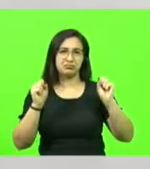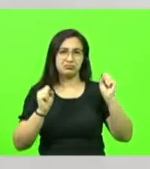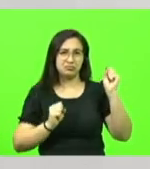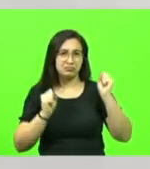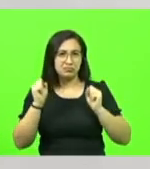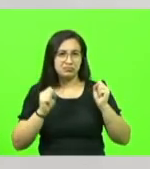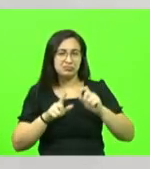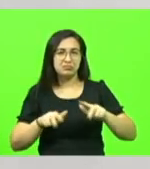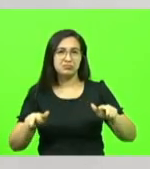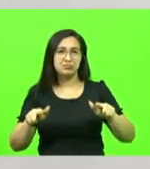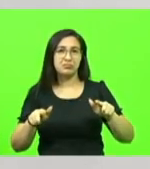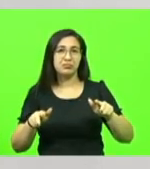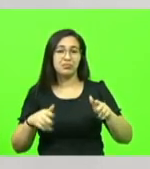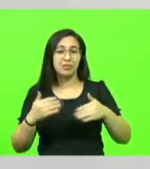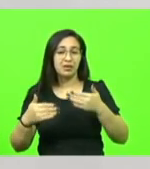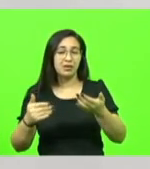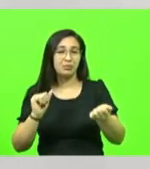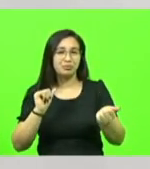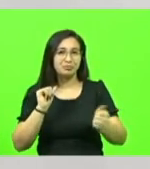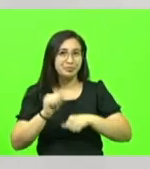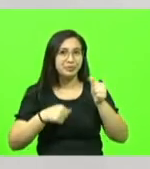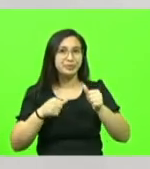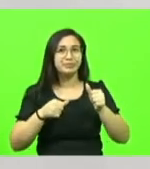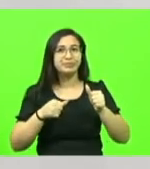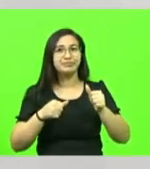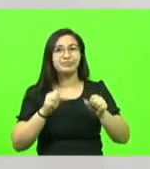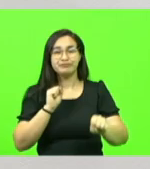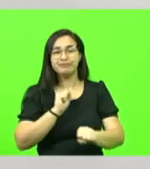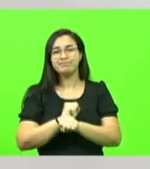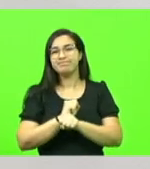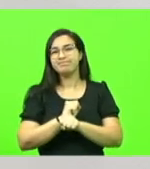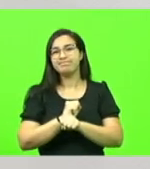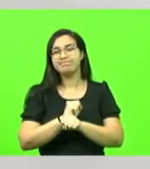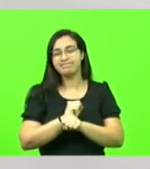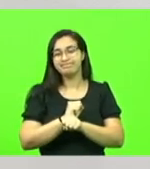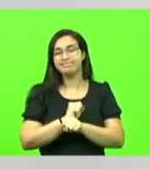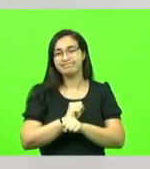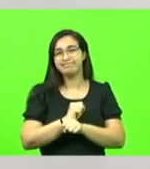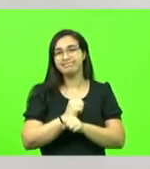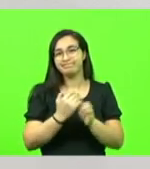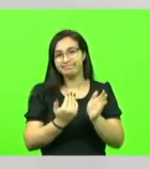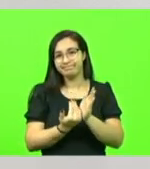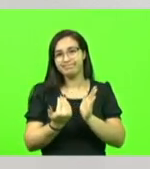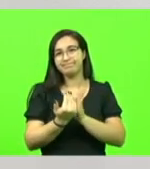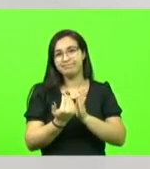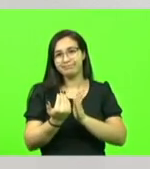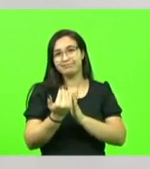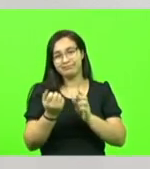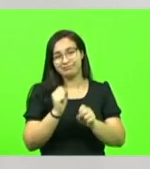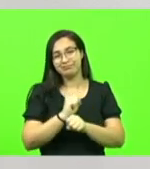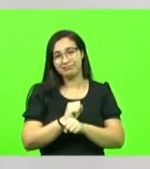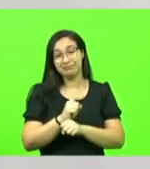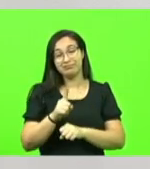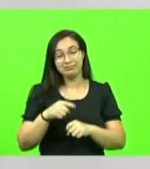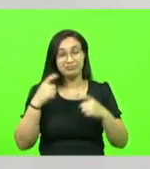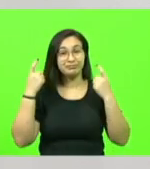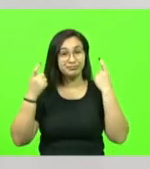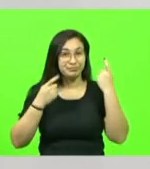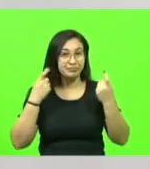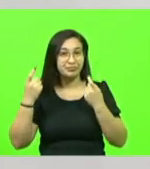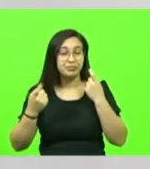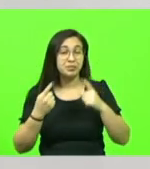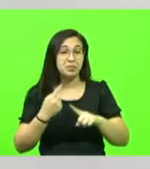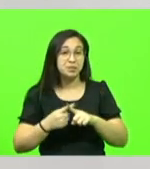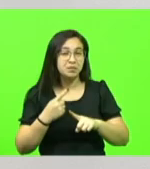se reverter, nós vamos estagnar, nós vamos parar de crescer. Isso é preocupante, porque